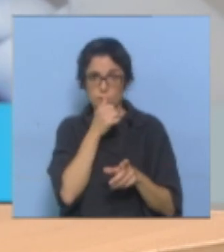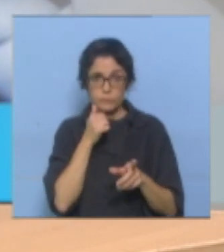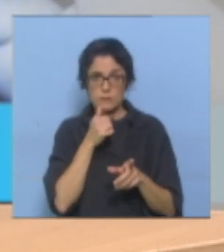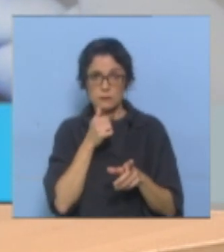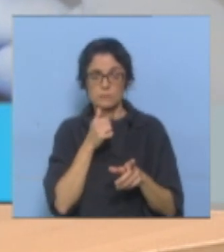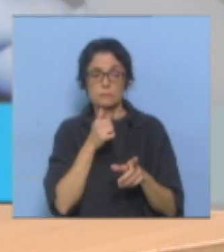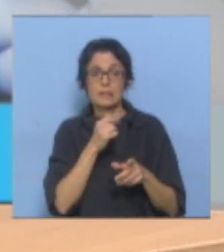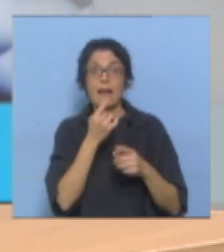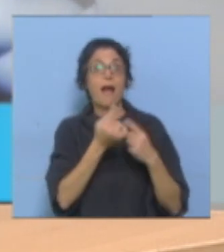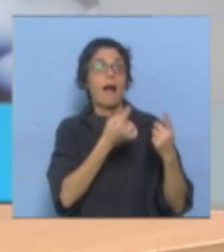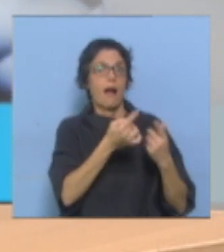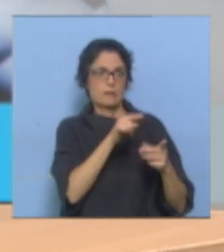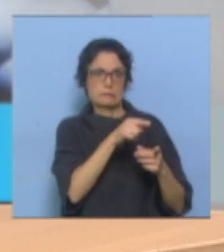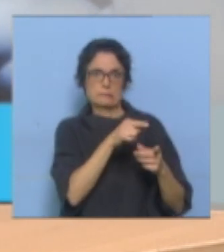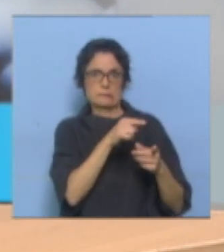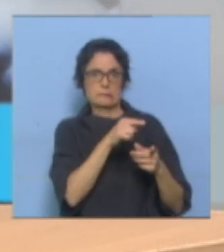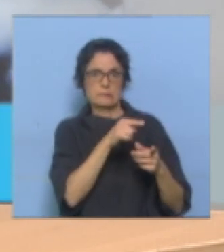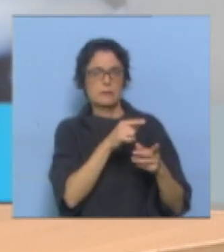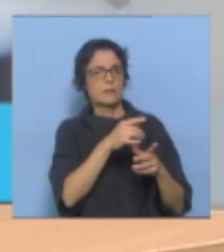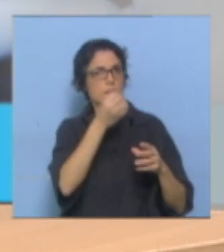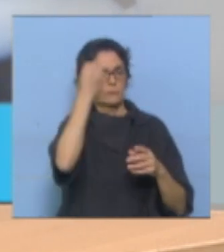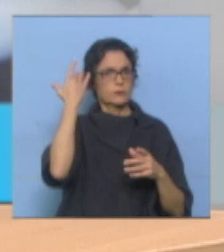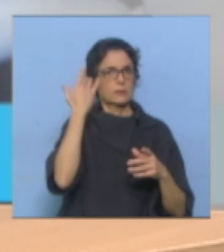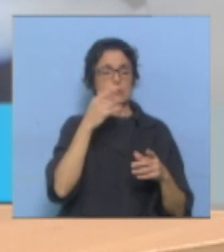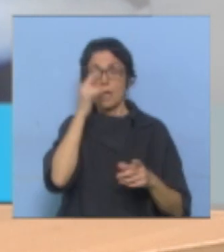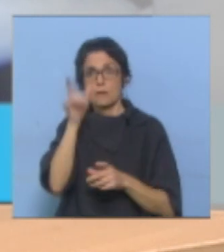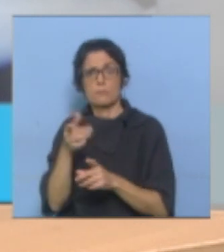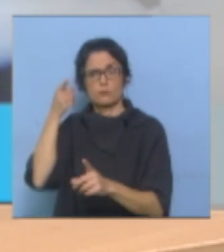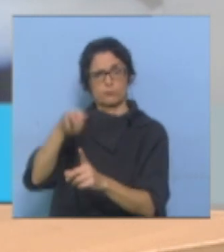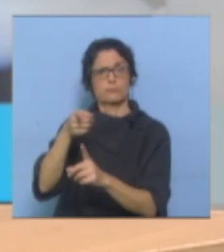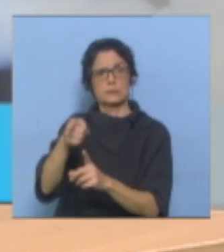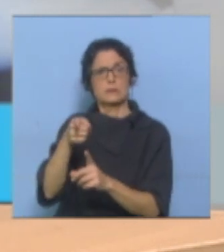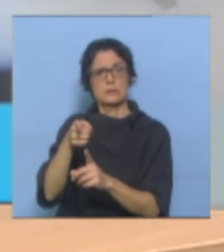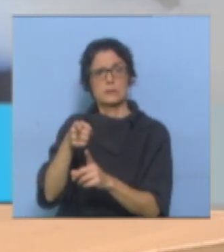esquecidas e os criminosos, ainda que cumprissem penas de prisão,